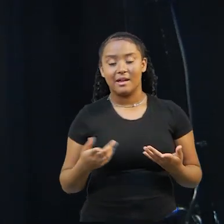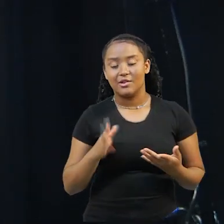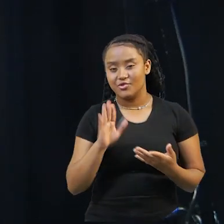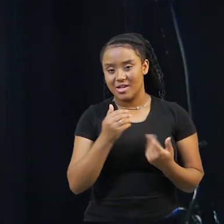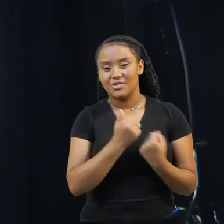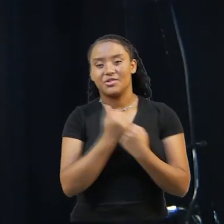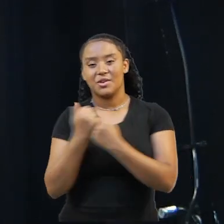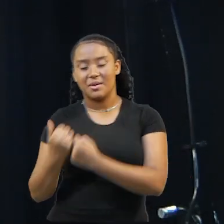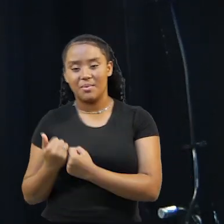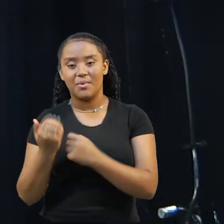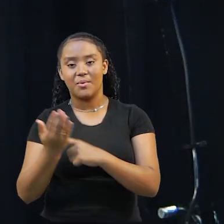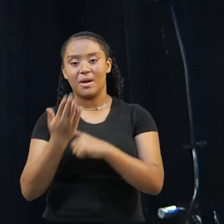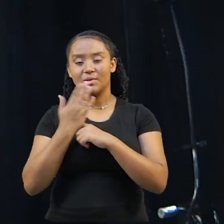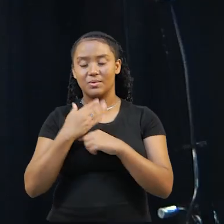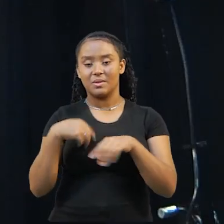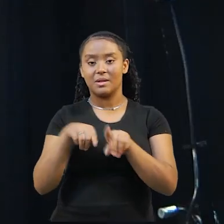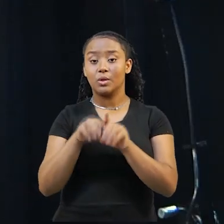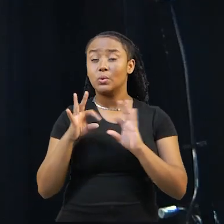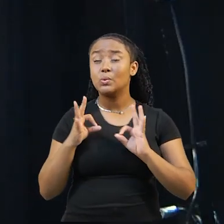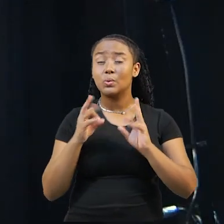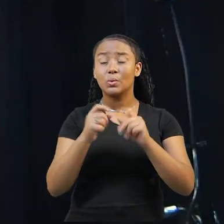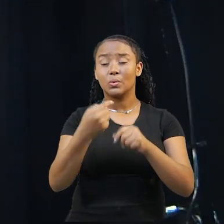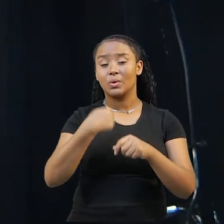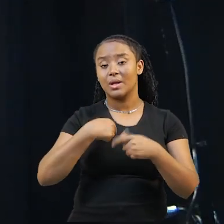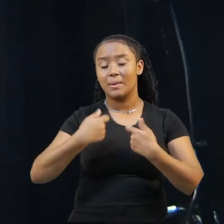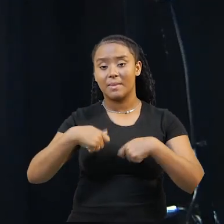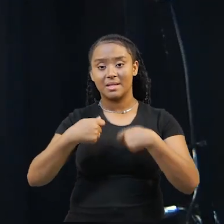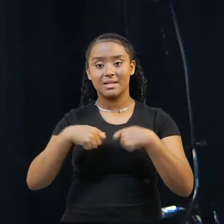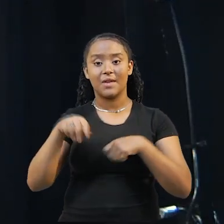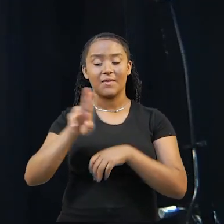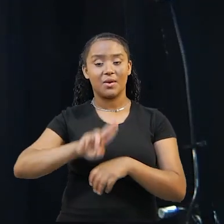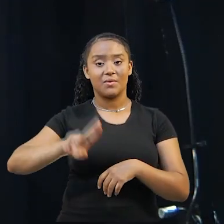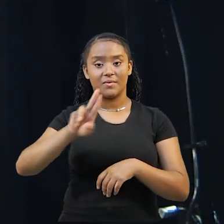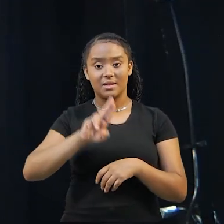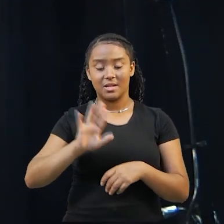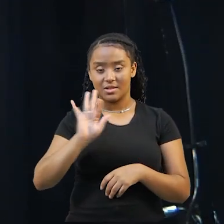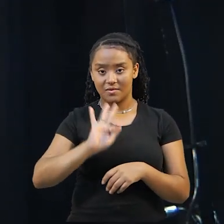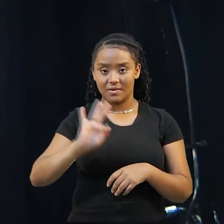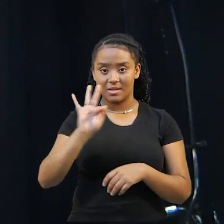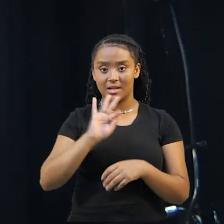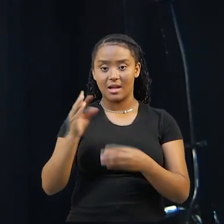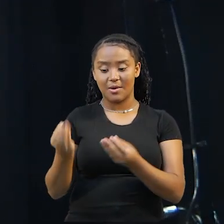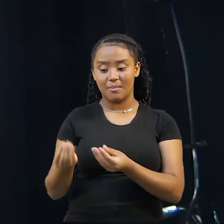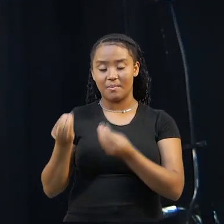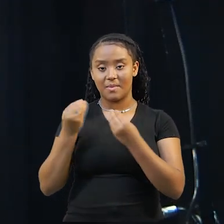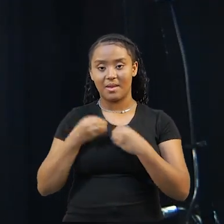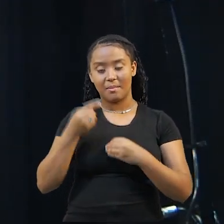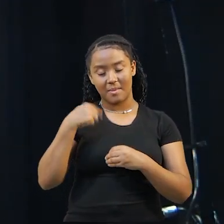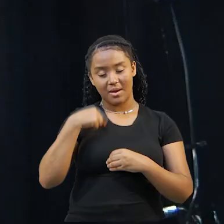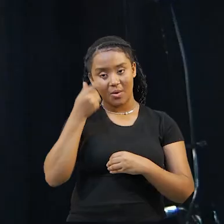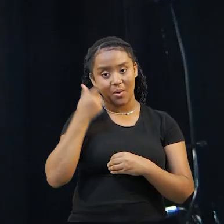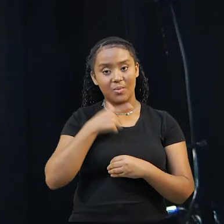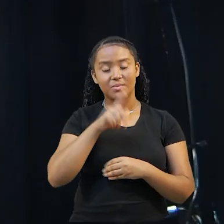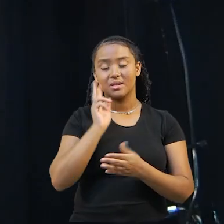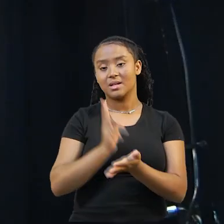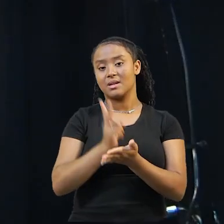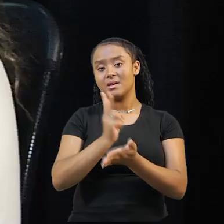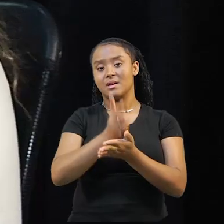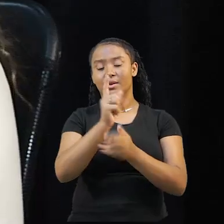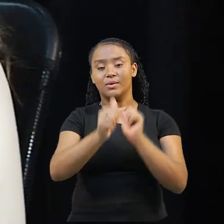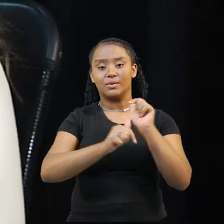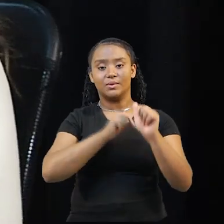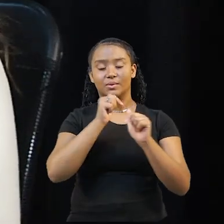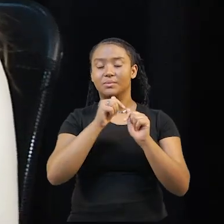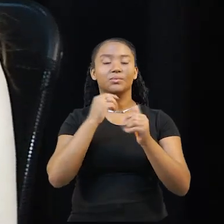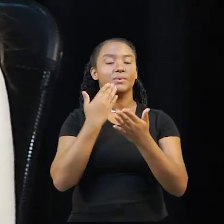que eu precisava, a universidade, ela oferecia para que eu tivesse possibilidade de manter os estudos. E o